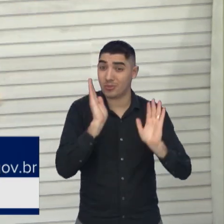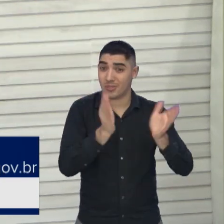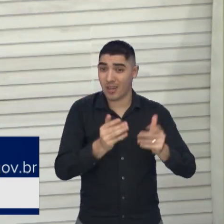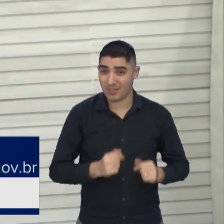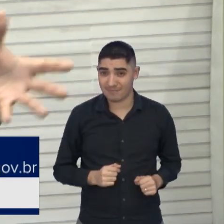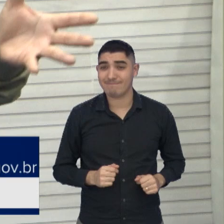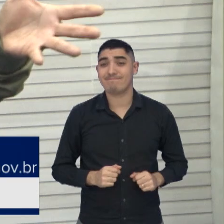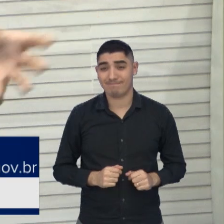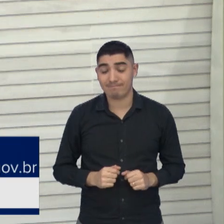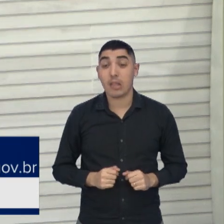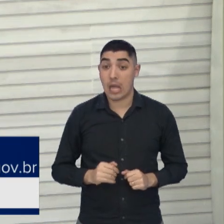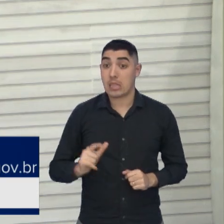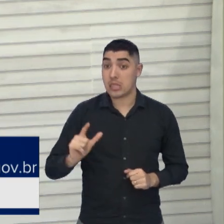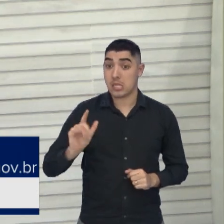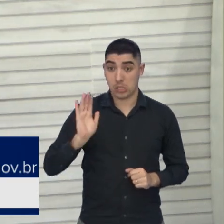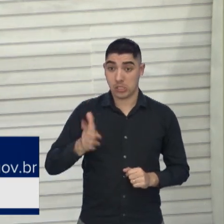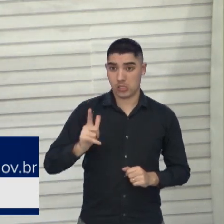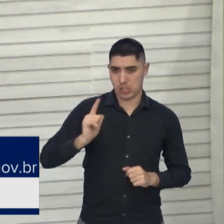fizemos aqui um projeto